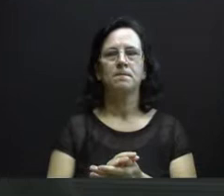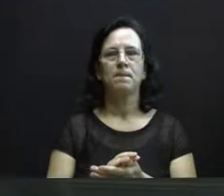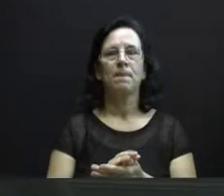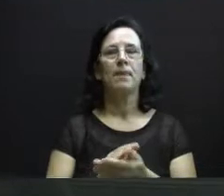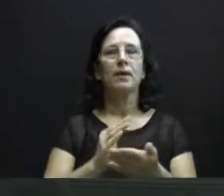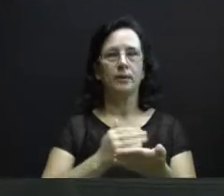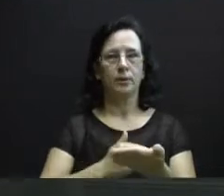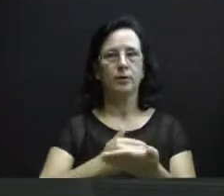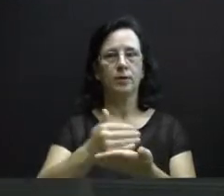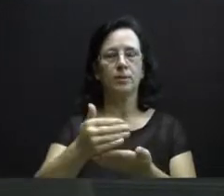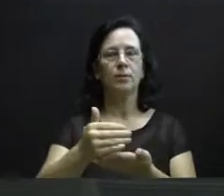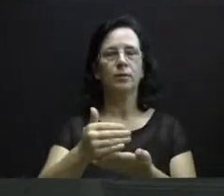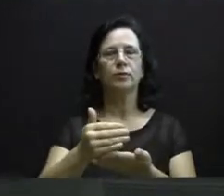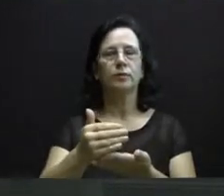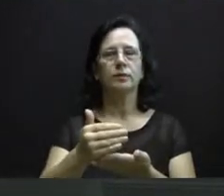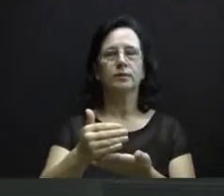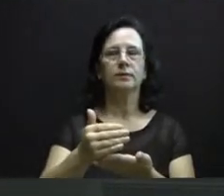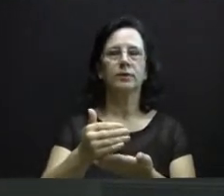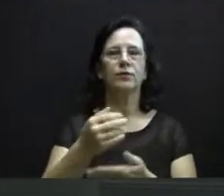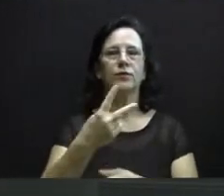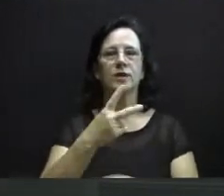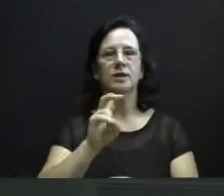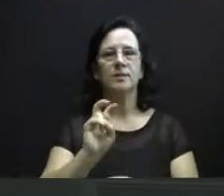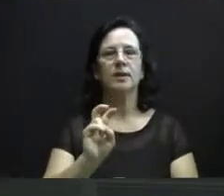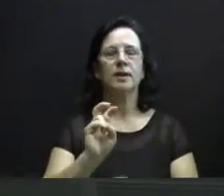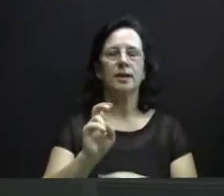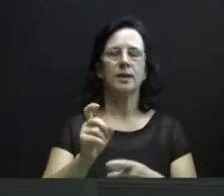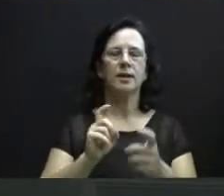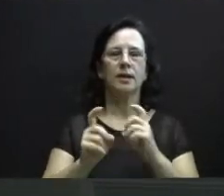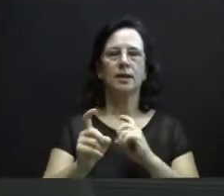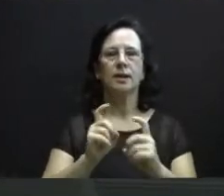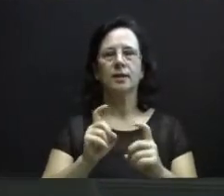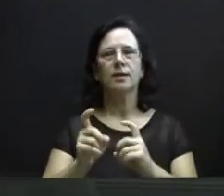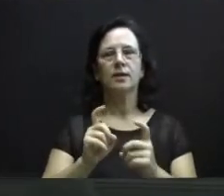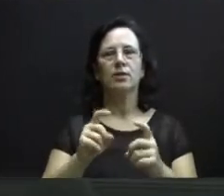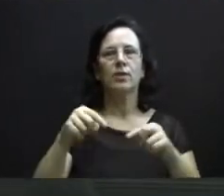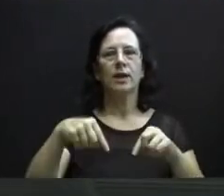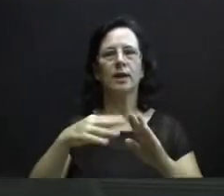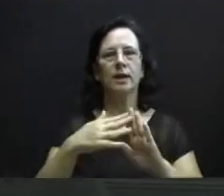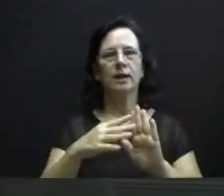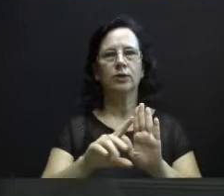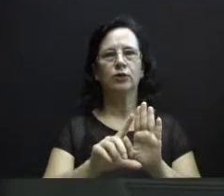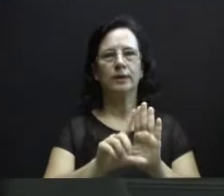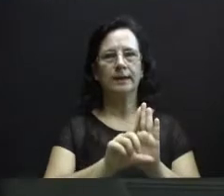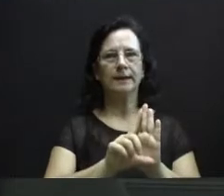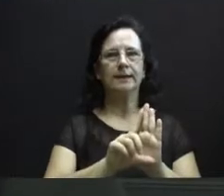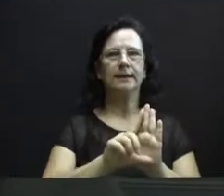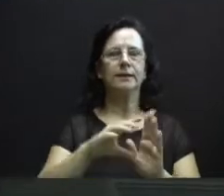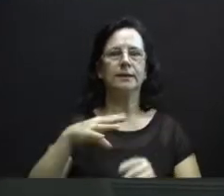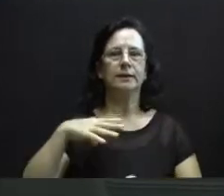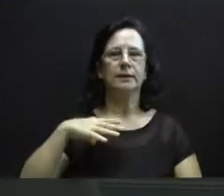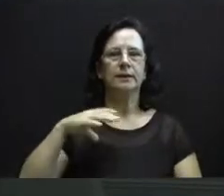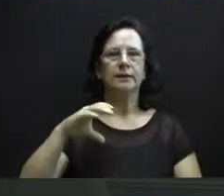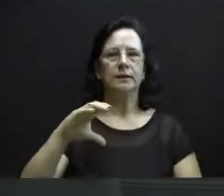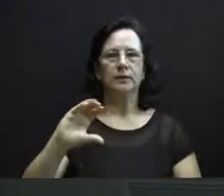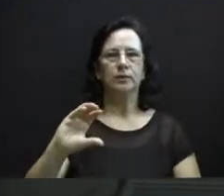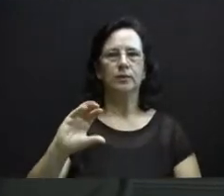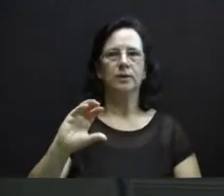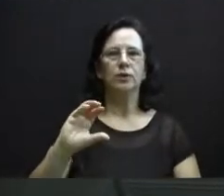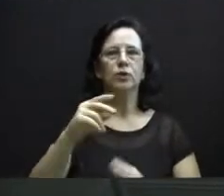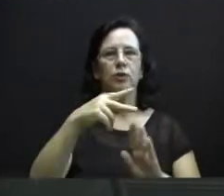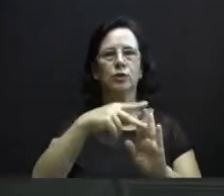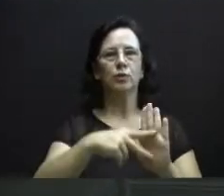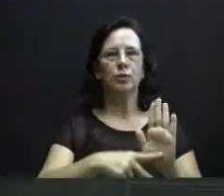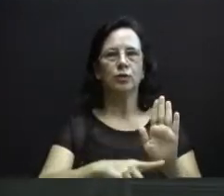daqui a pouco então terá início a 25ª sessão extraordinária no plenário da câmara municipal de cubatão e o